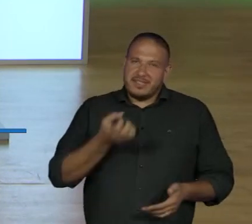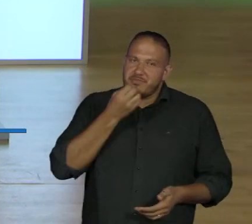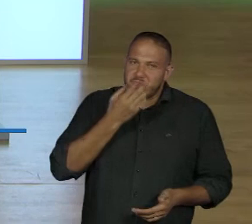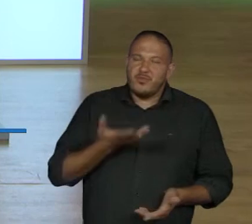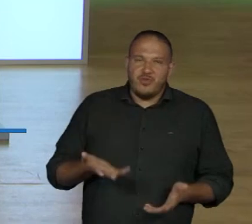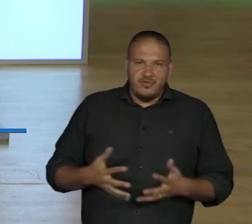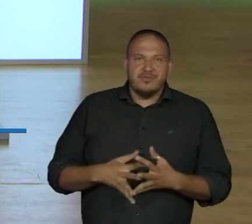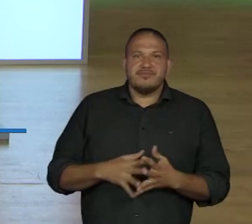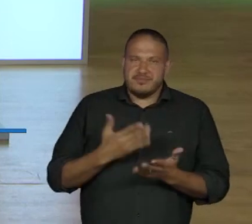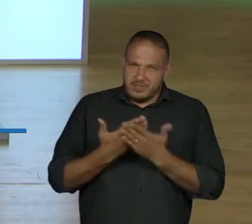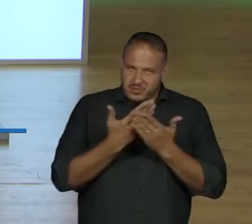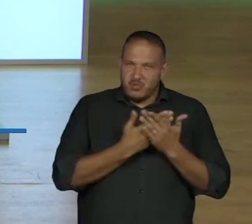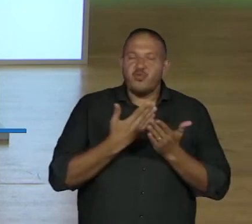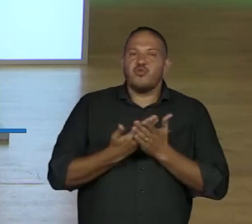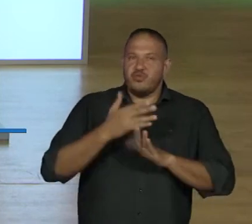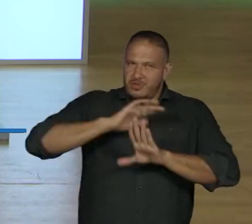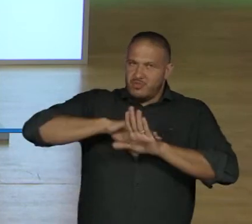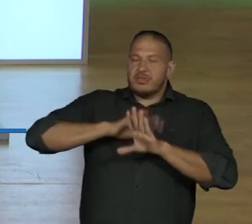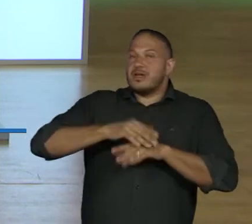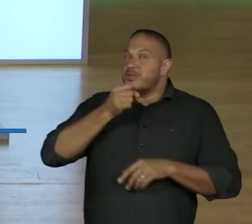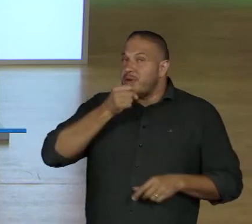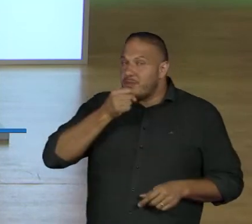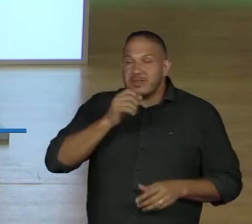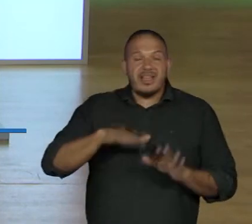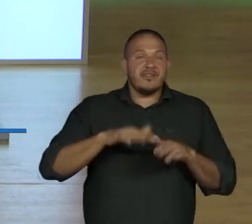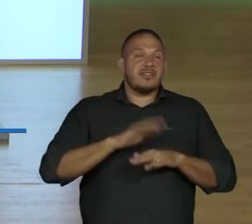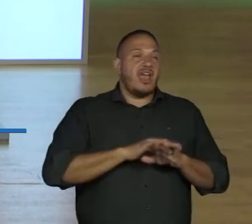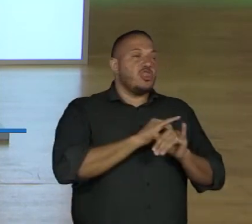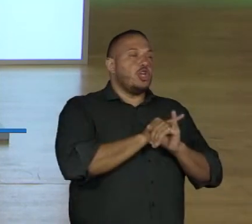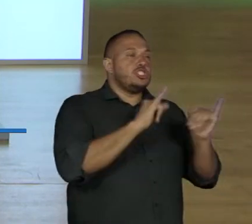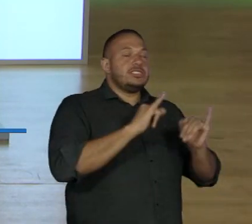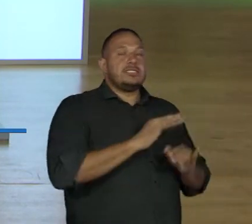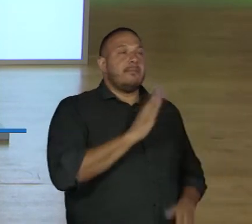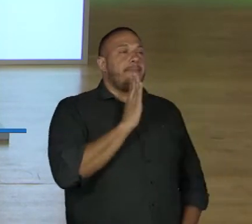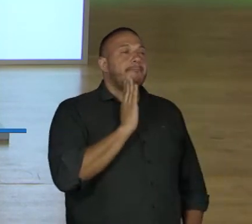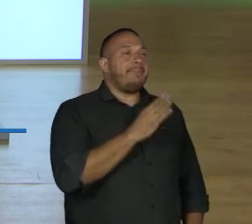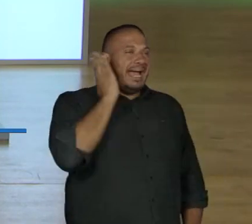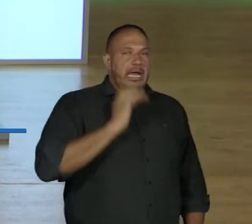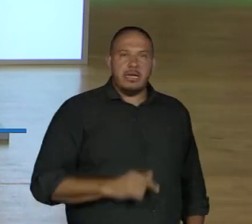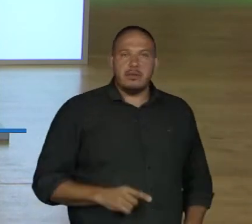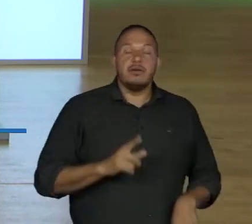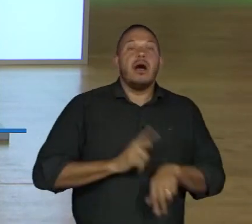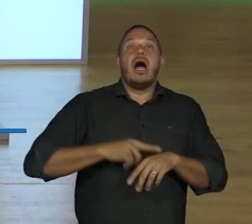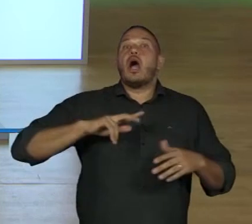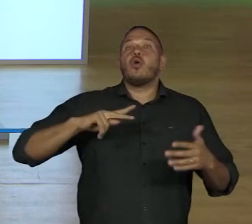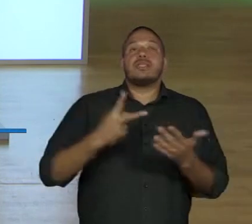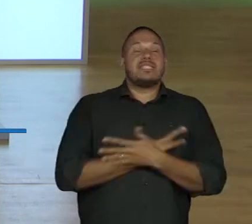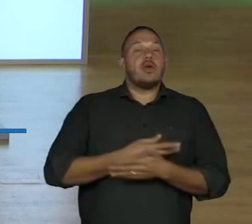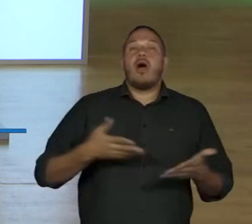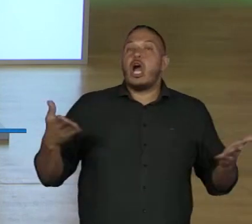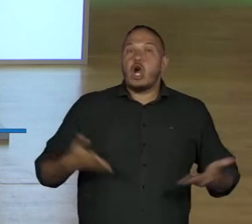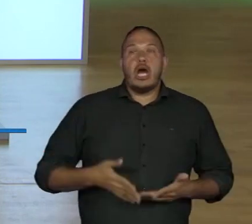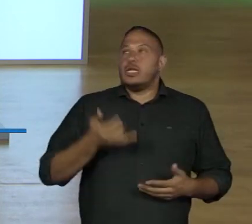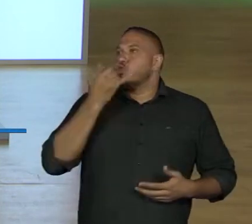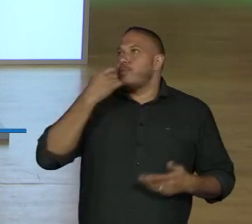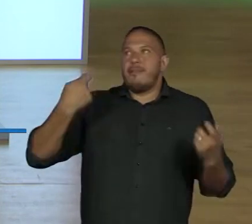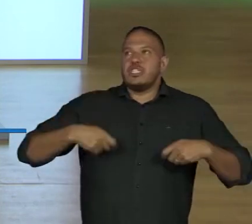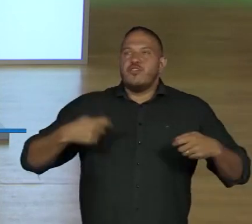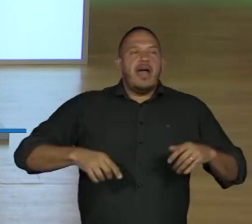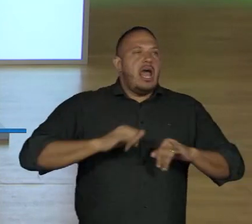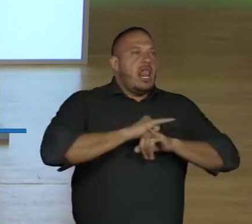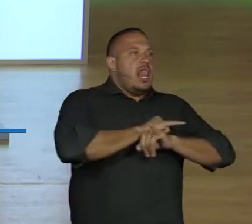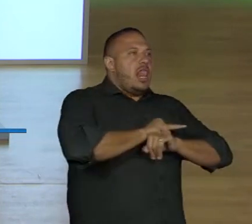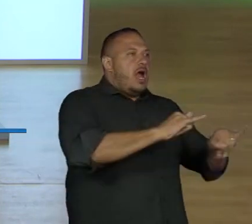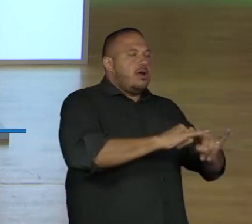todo um estudo. E às vezes não, a notícia é muito imediata. Aconteceu algo agora, eu preciso dar a notícia, né, do